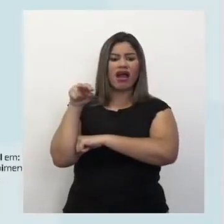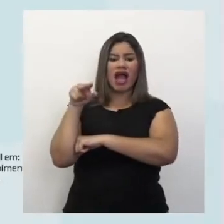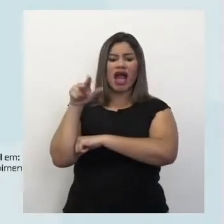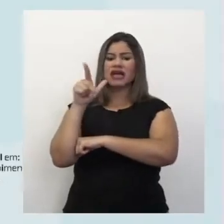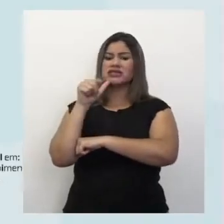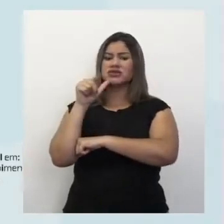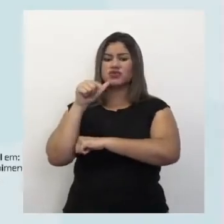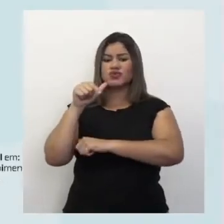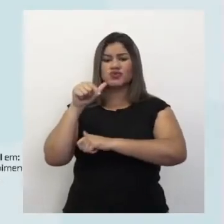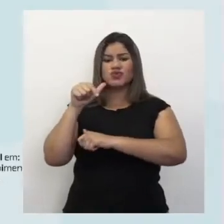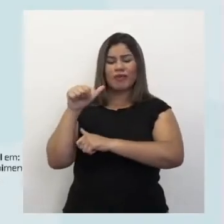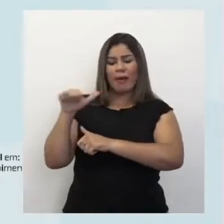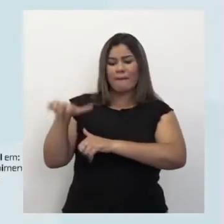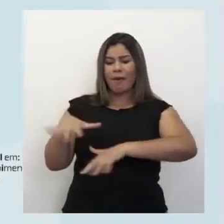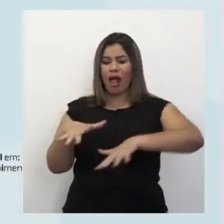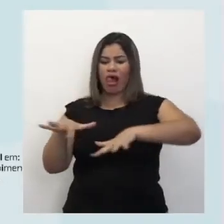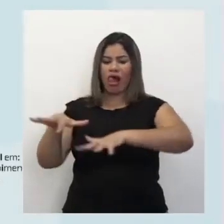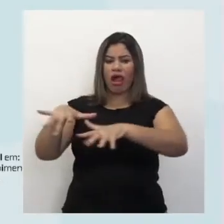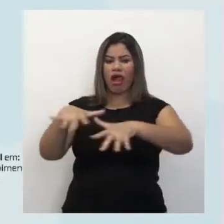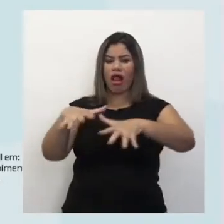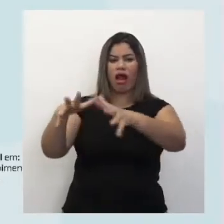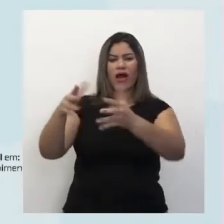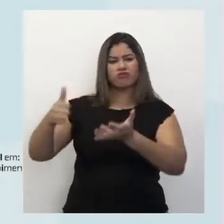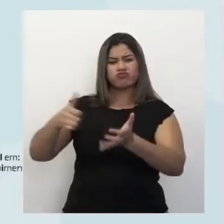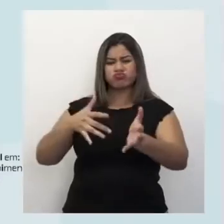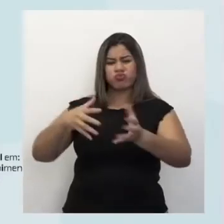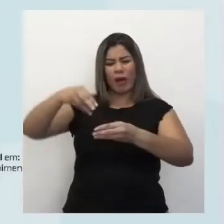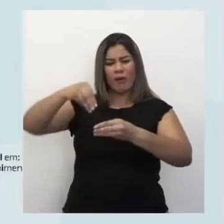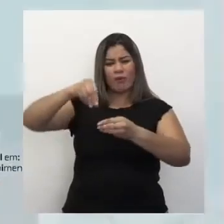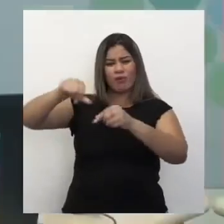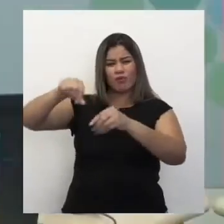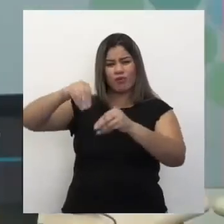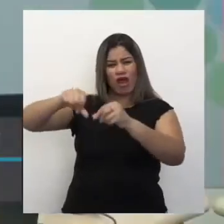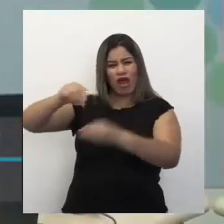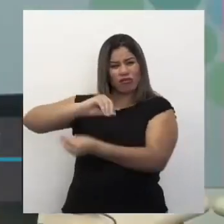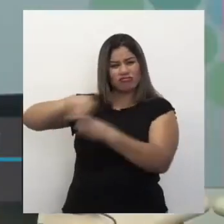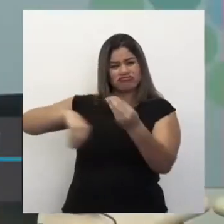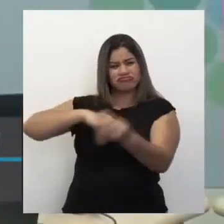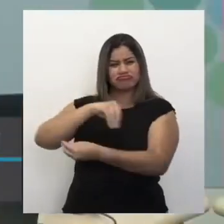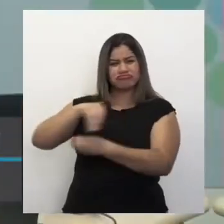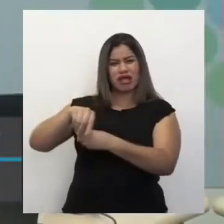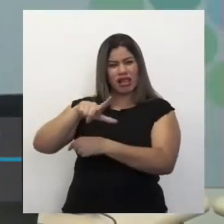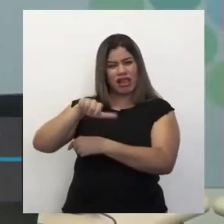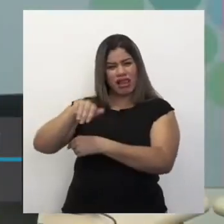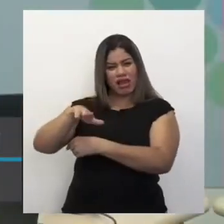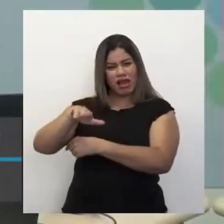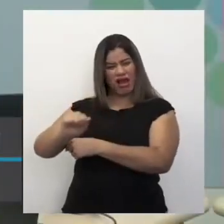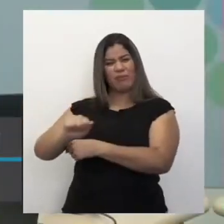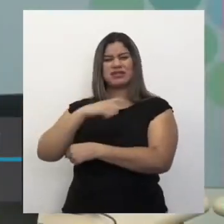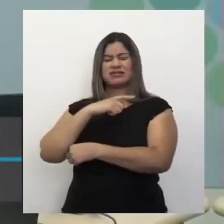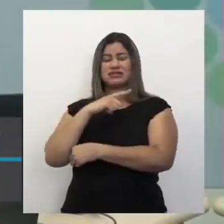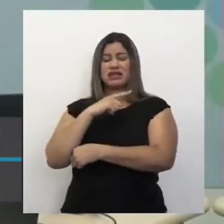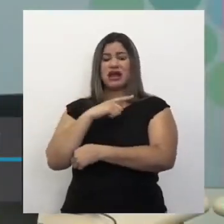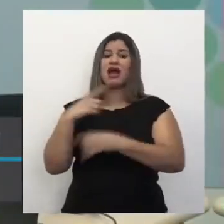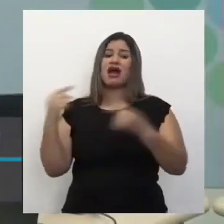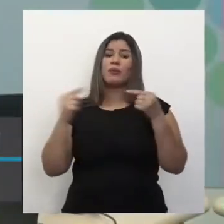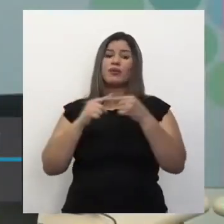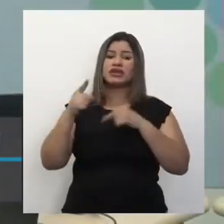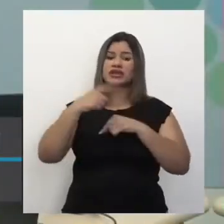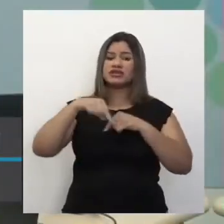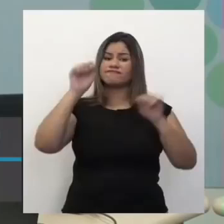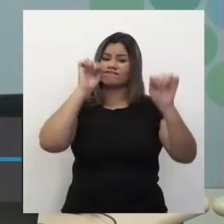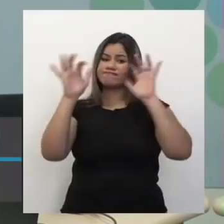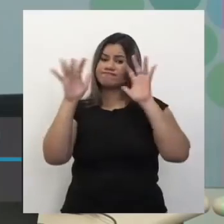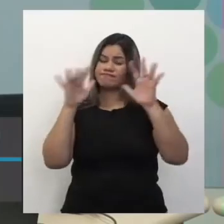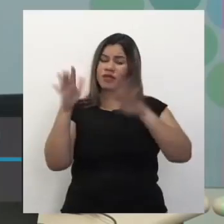virou um rio de lama, né? Então é mesmo para a gente fazer uma reflexão e fazer um exercício de